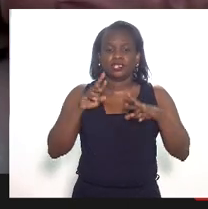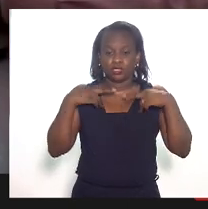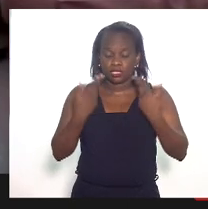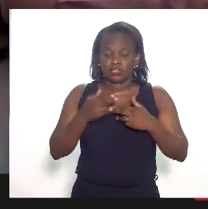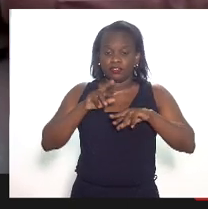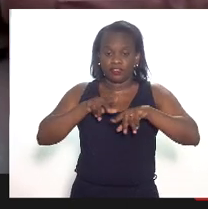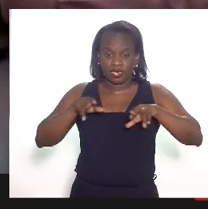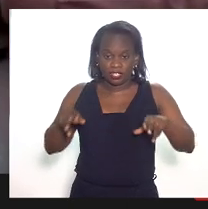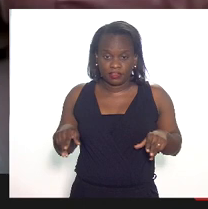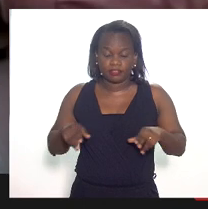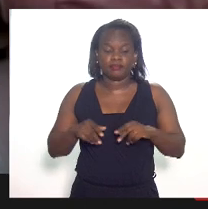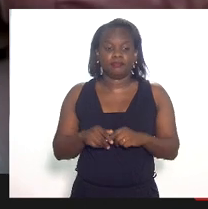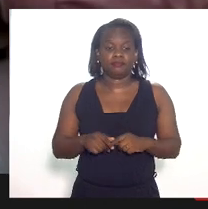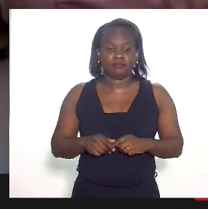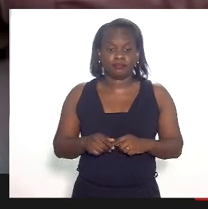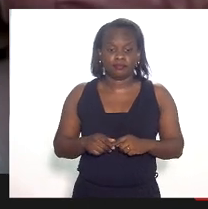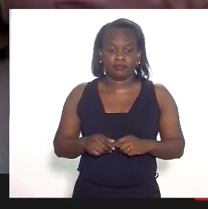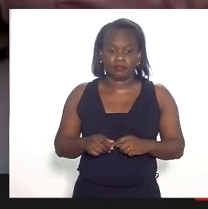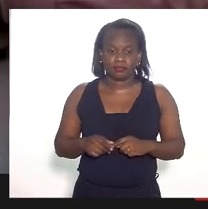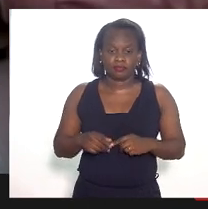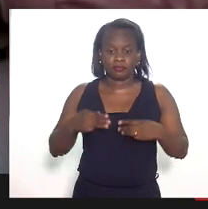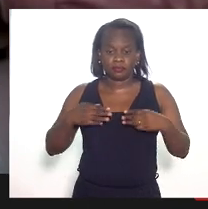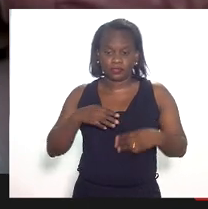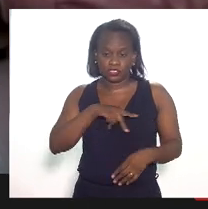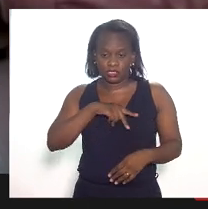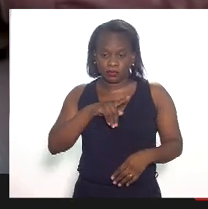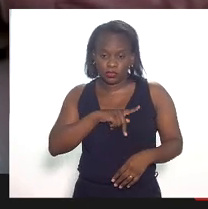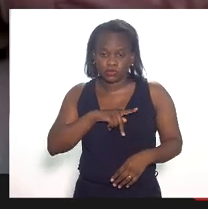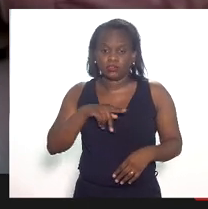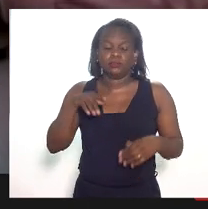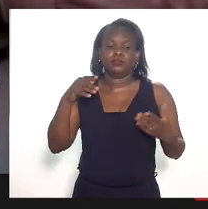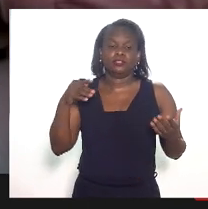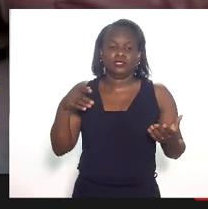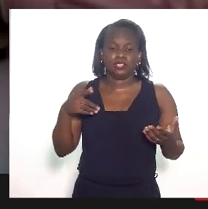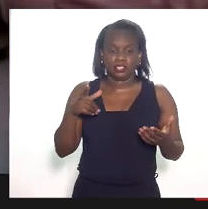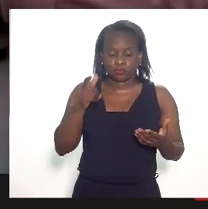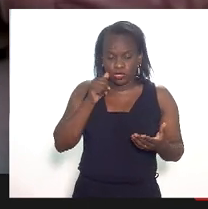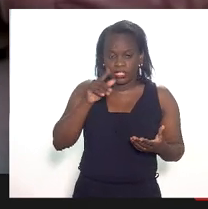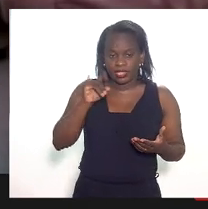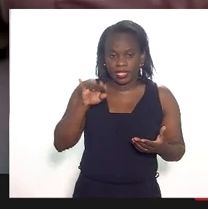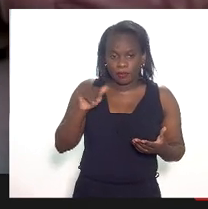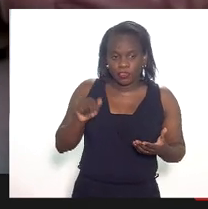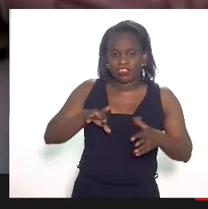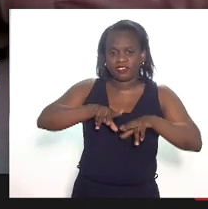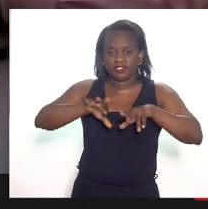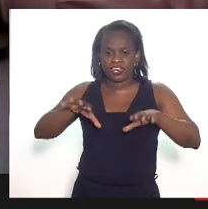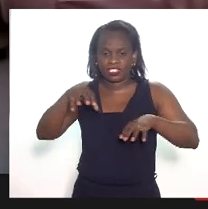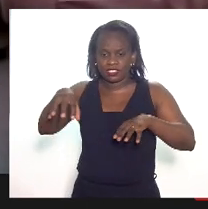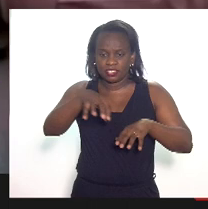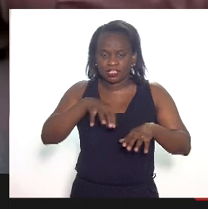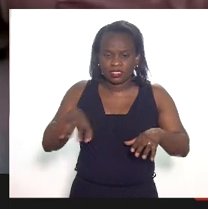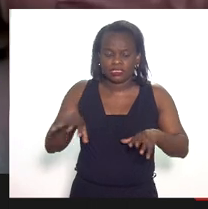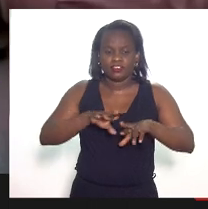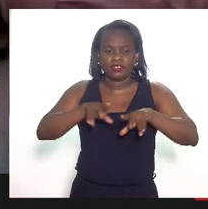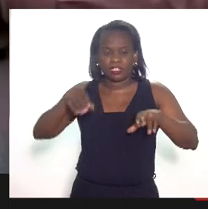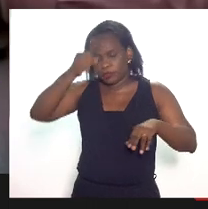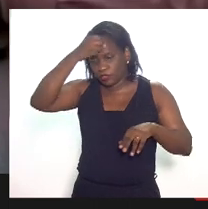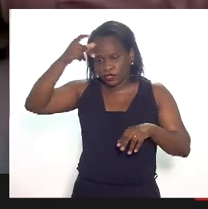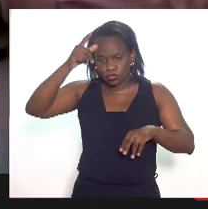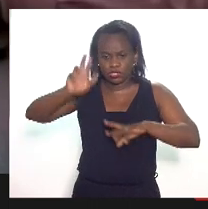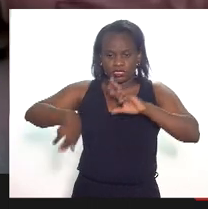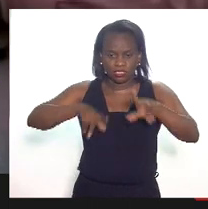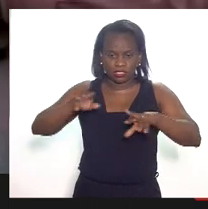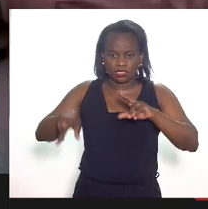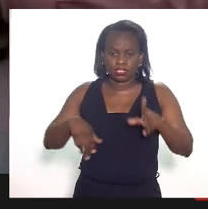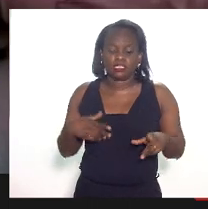reuniões com o Ministério Público, né, doutora Débora, em vários setores, em várias promotorias e municípios diferentes,